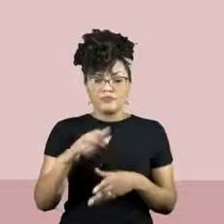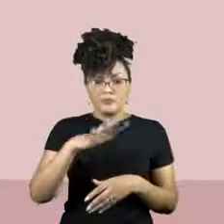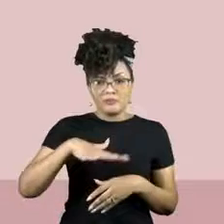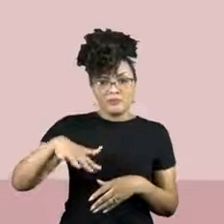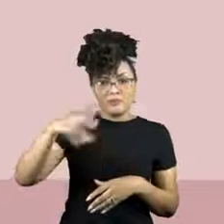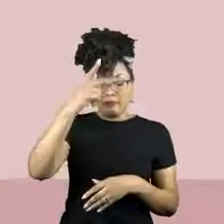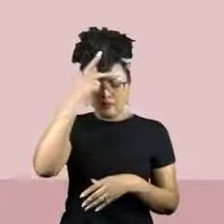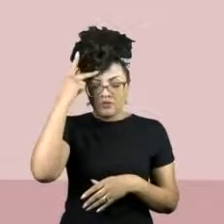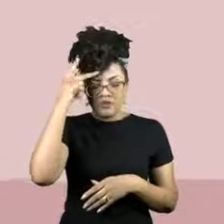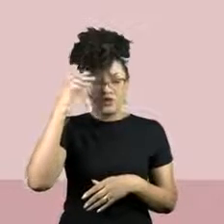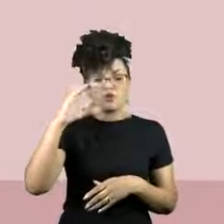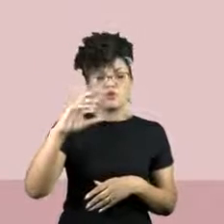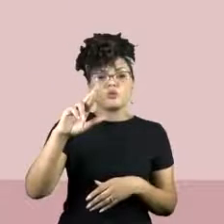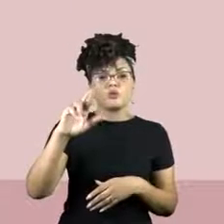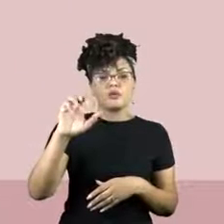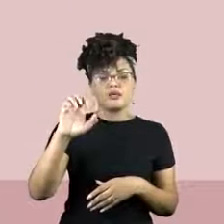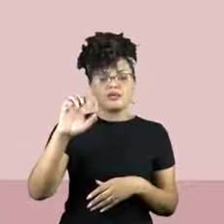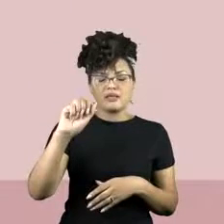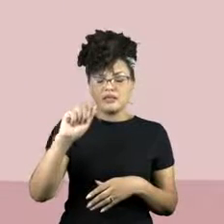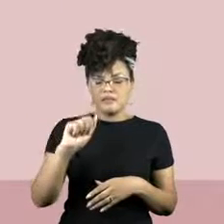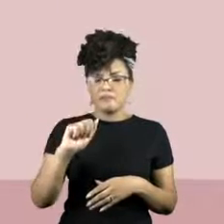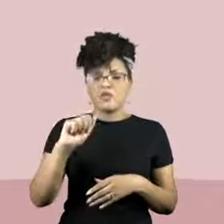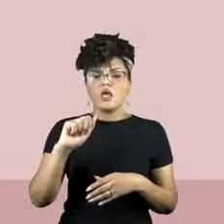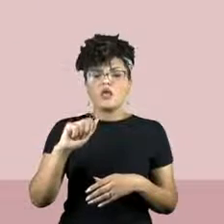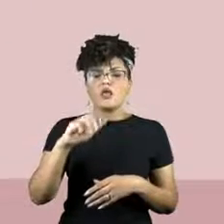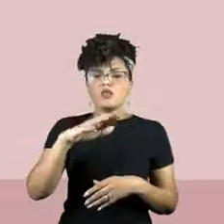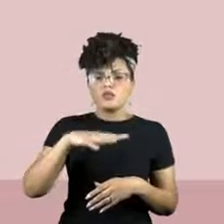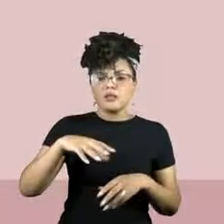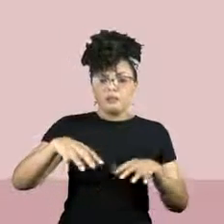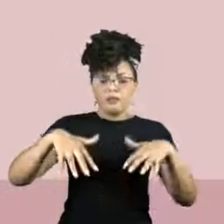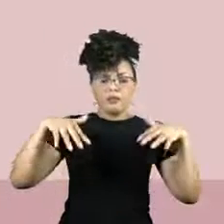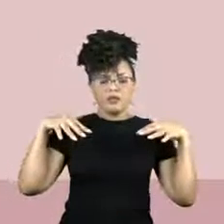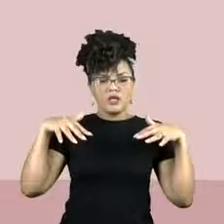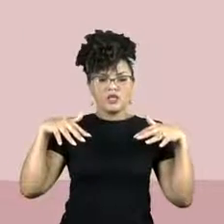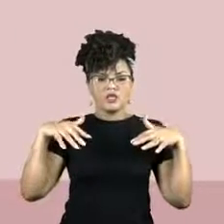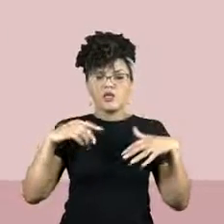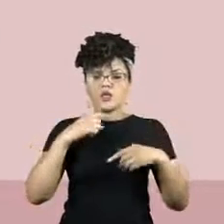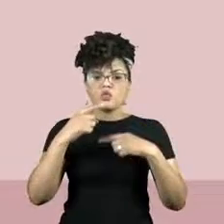do auditório, repassar as dúvidas, né, e ficar à disposição.